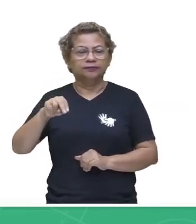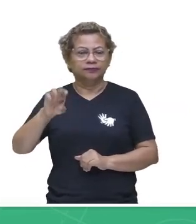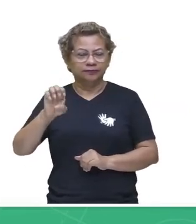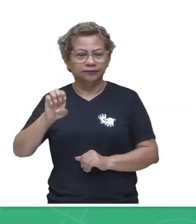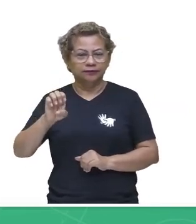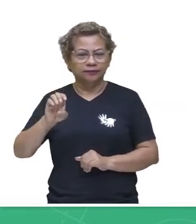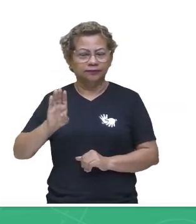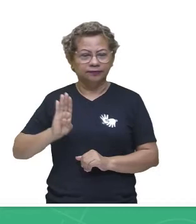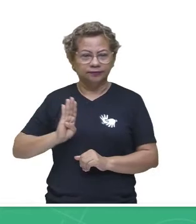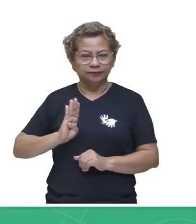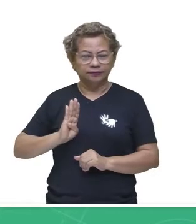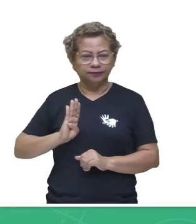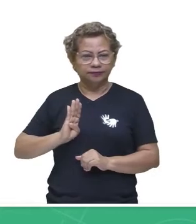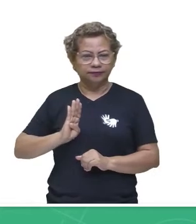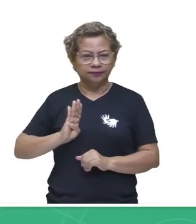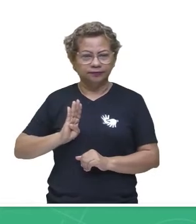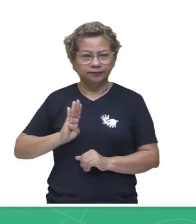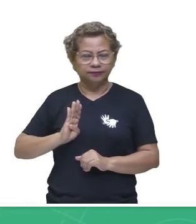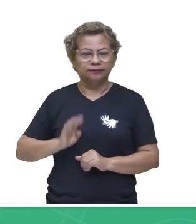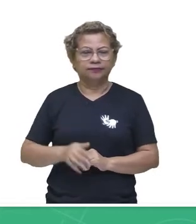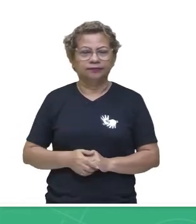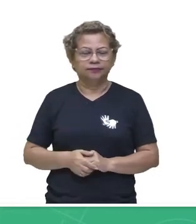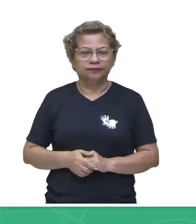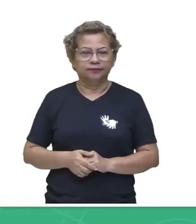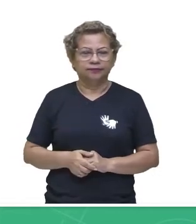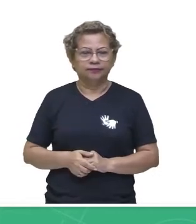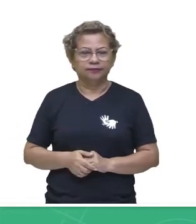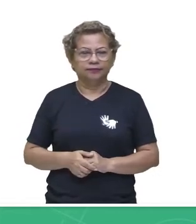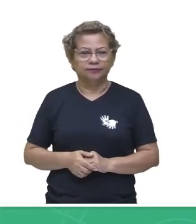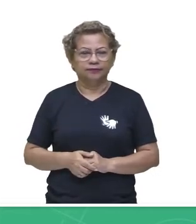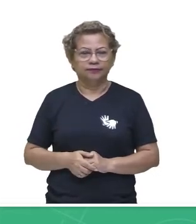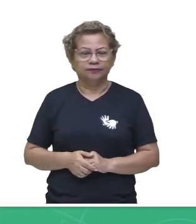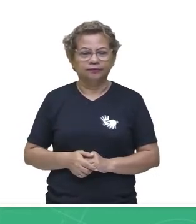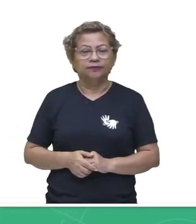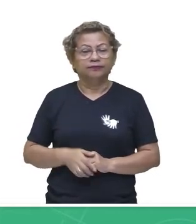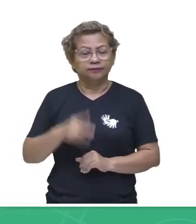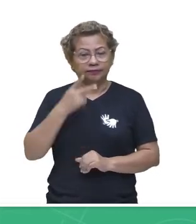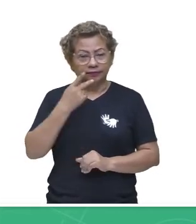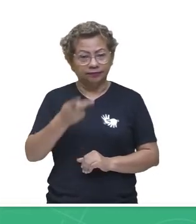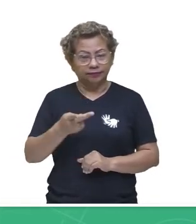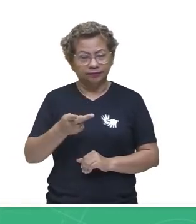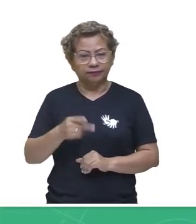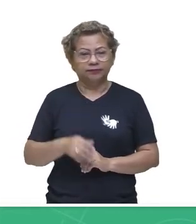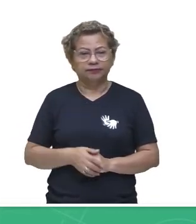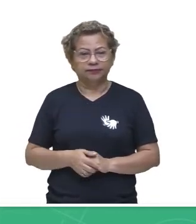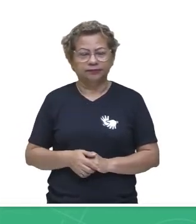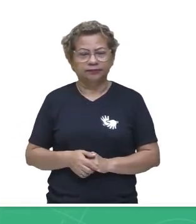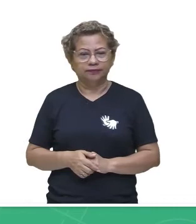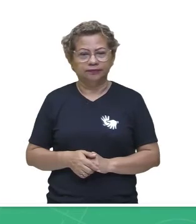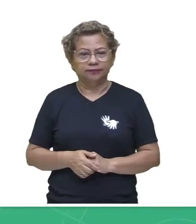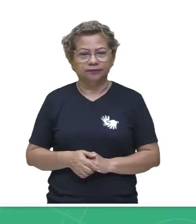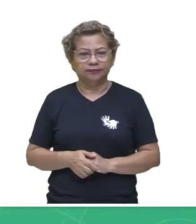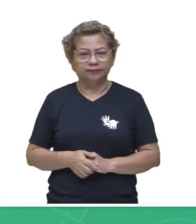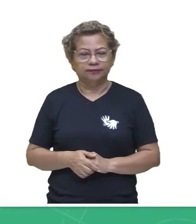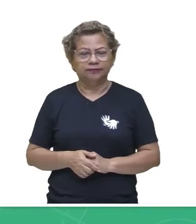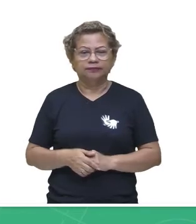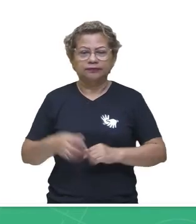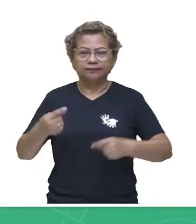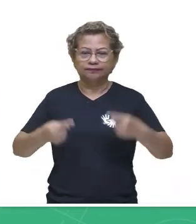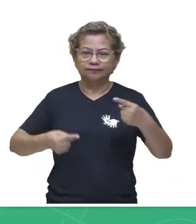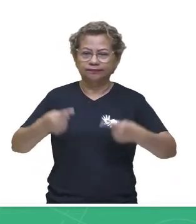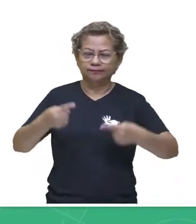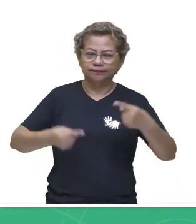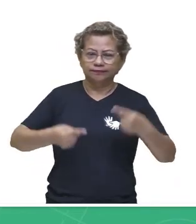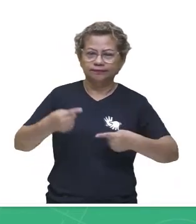nessas 2 questões que eu recebi aqui, 2 alternativas. A Lucilene disse B, olha só. Movimento sionista e a disputa entre judeus